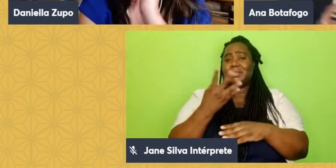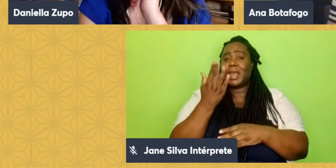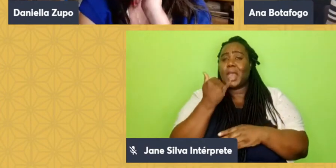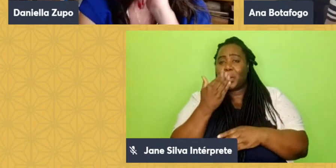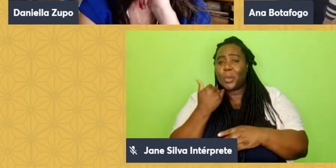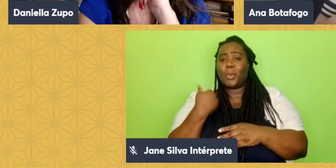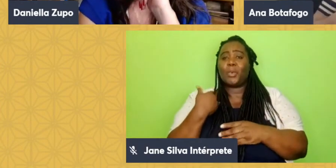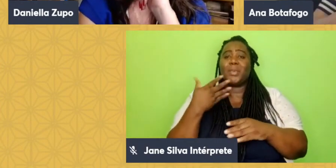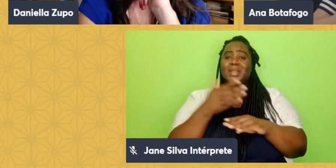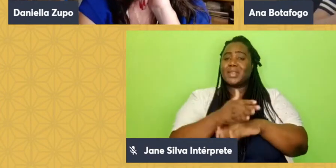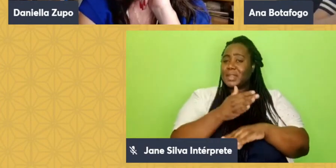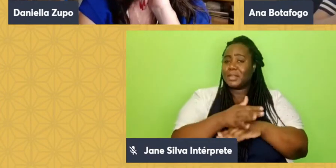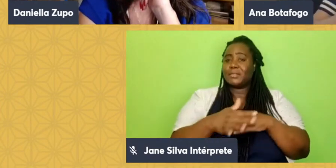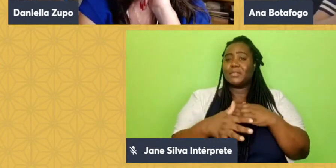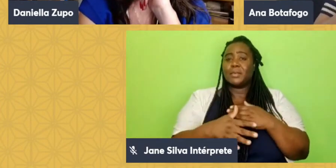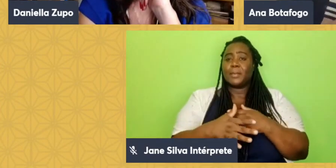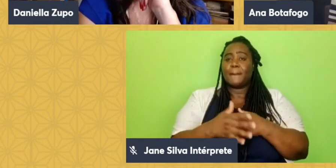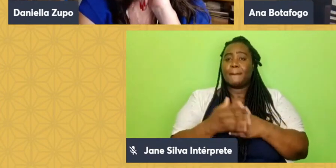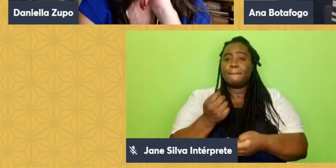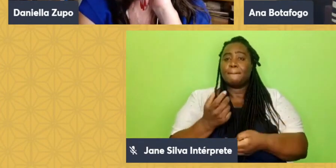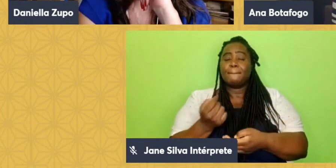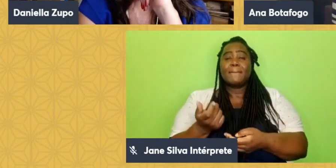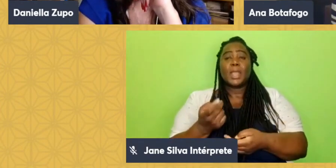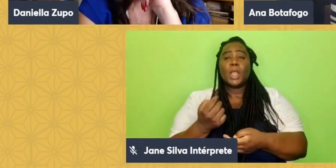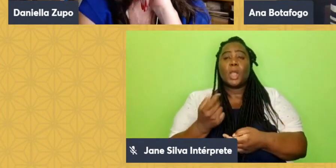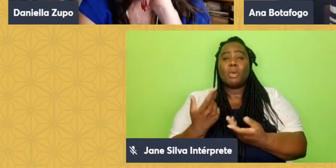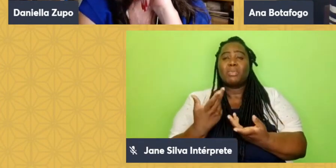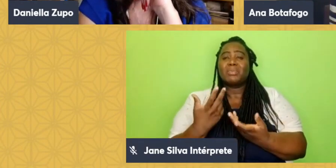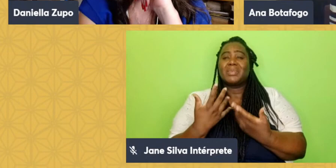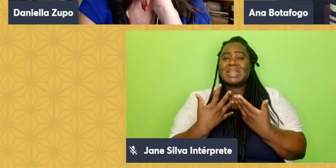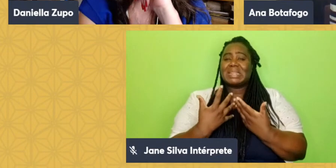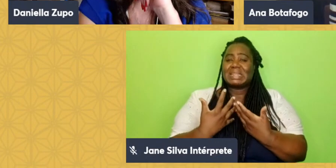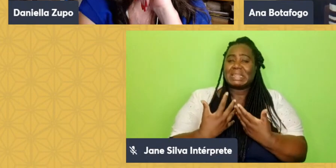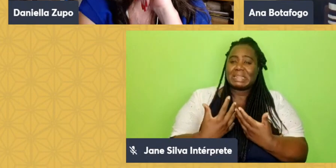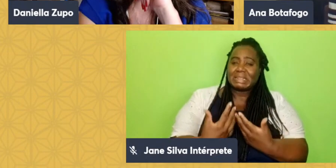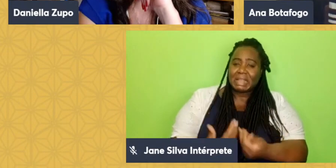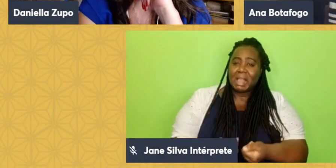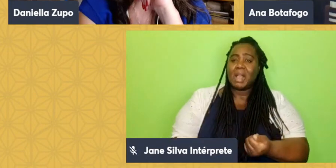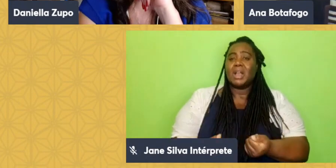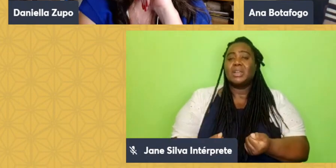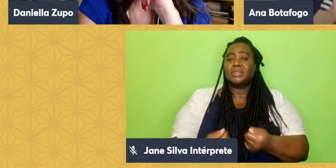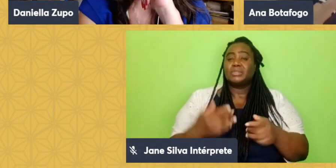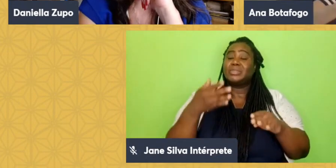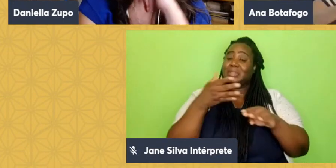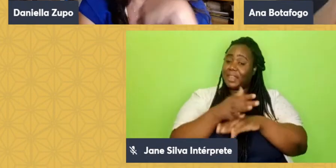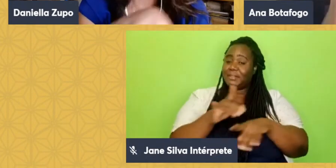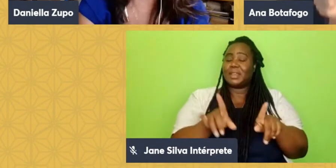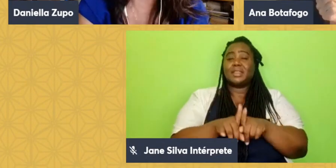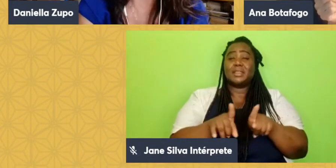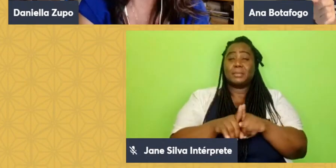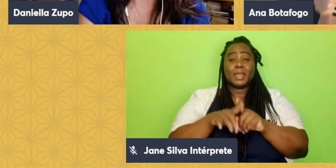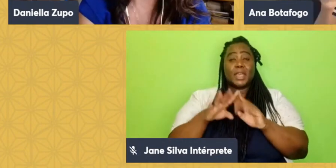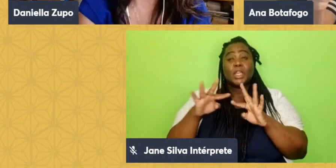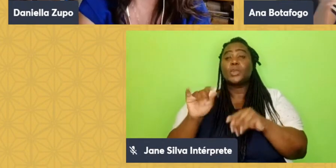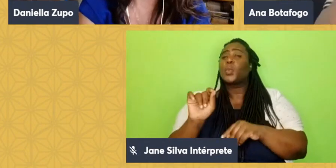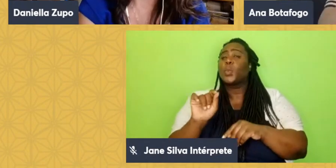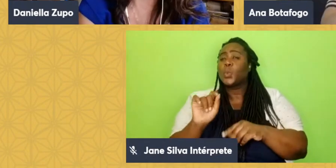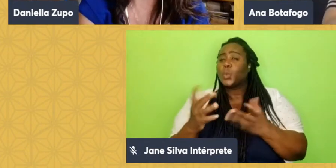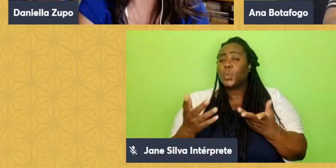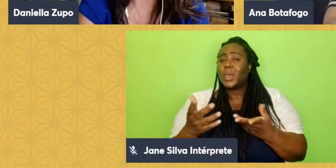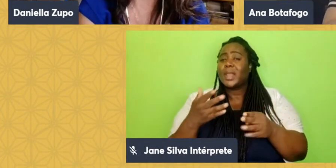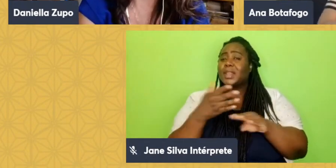interfere um pouco o pouco um pouco desgaste físico interfere interferem que